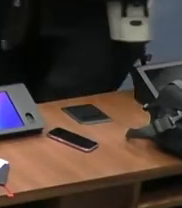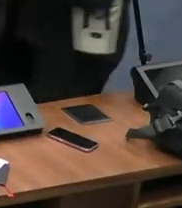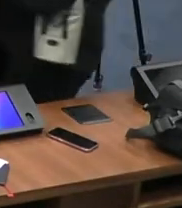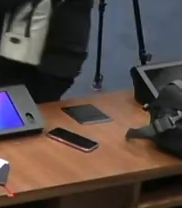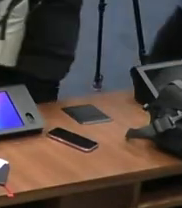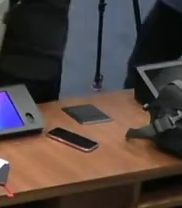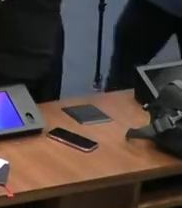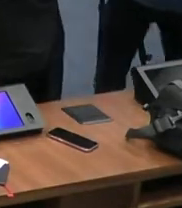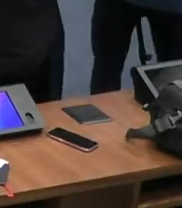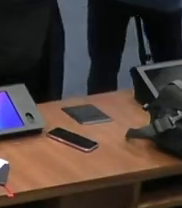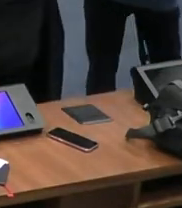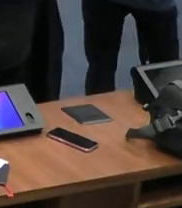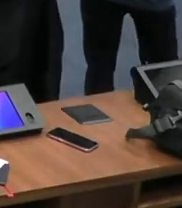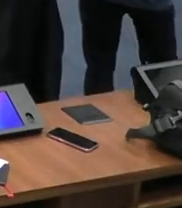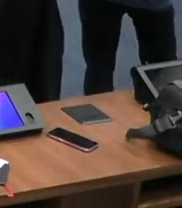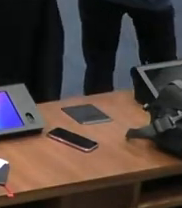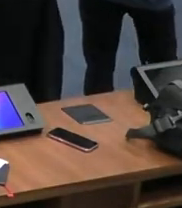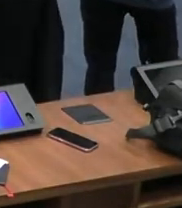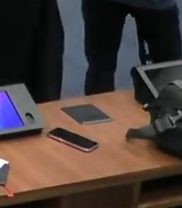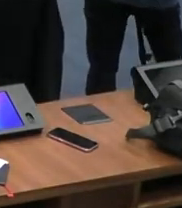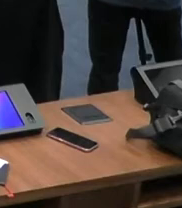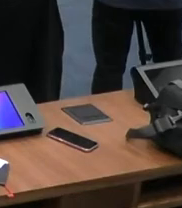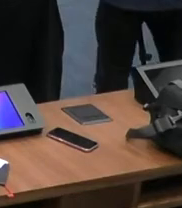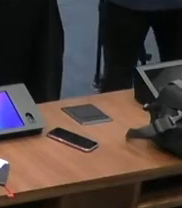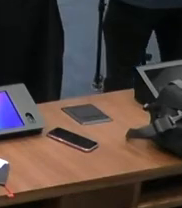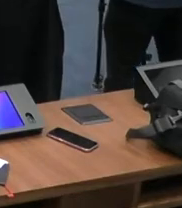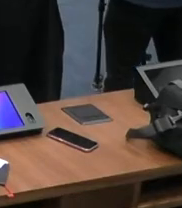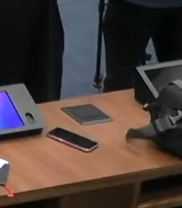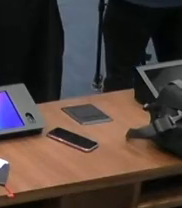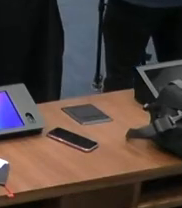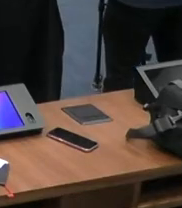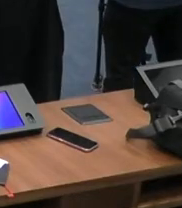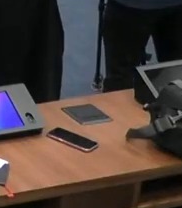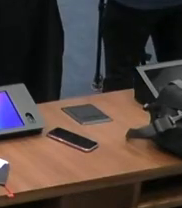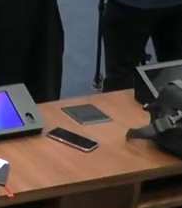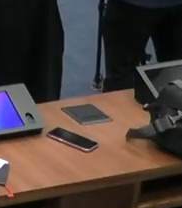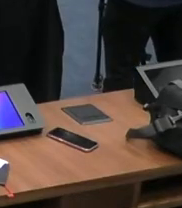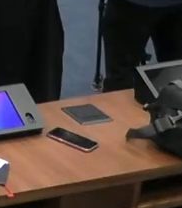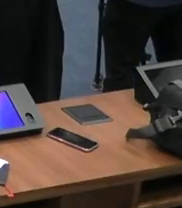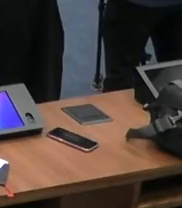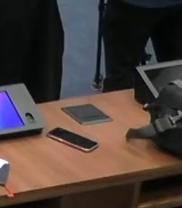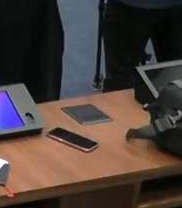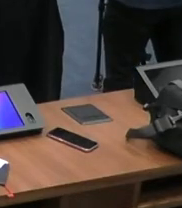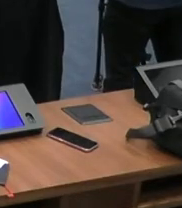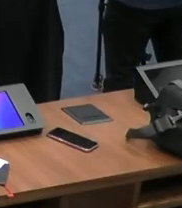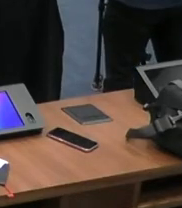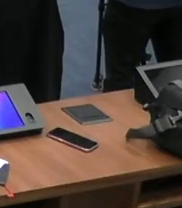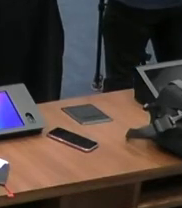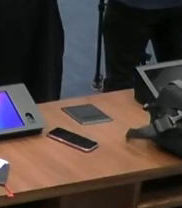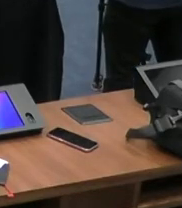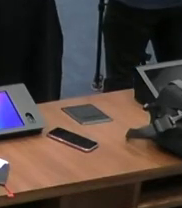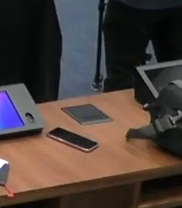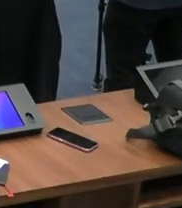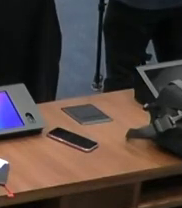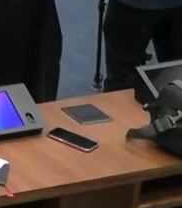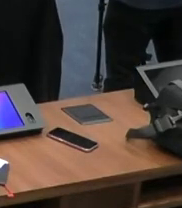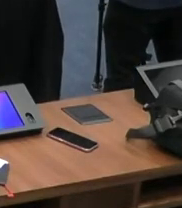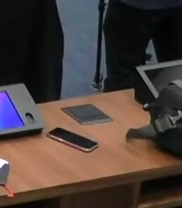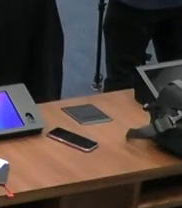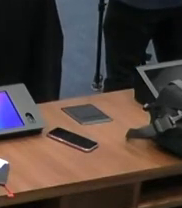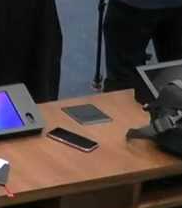por favor Marcelo muito obrigada pela sua presença e a importância do Observatório hoje é fundamental